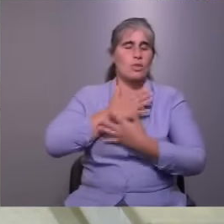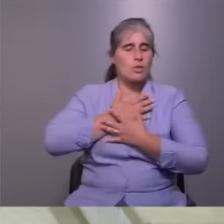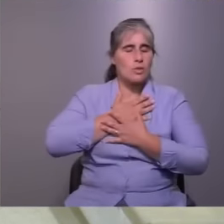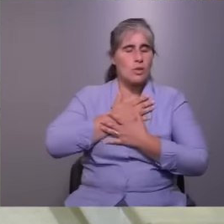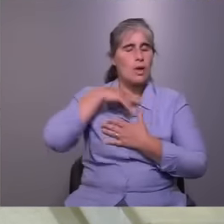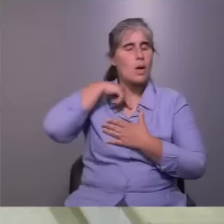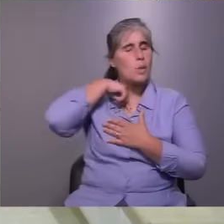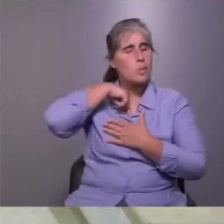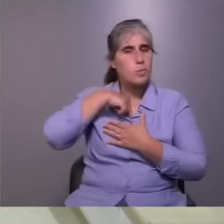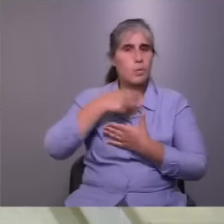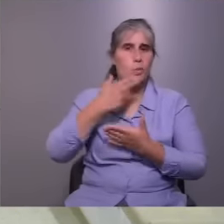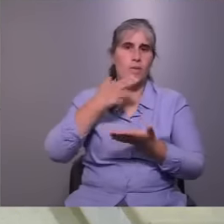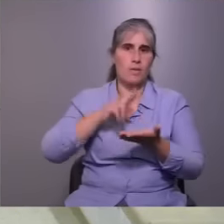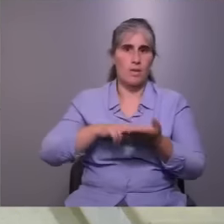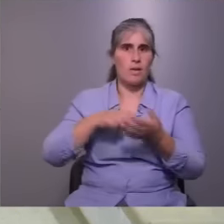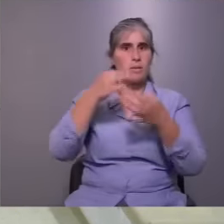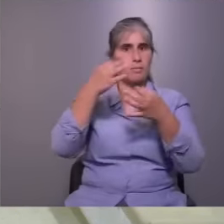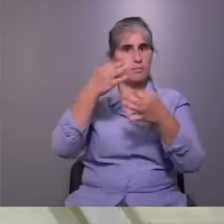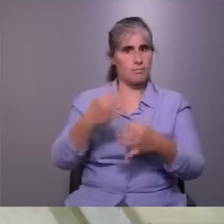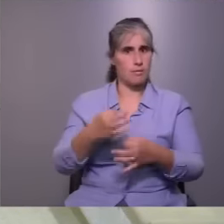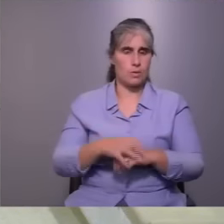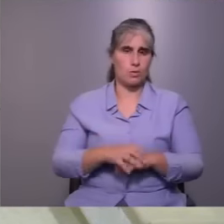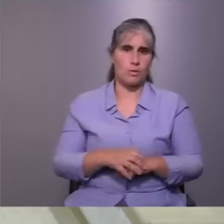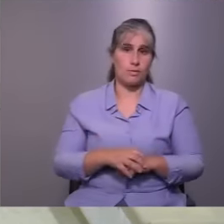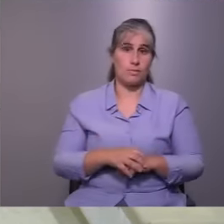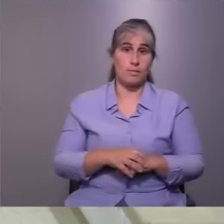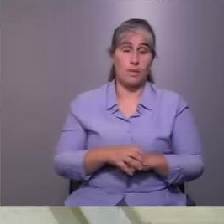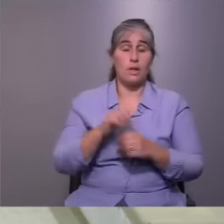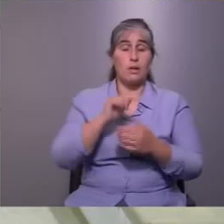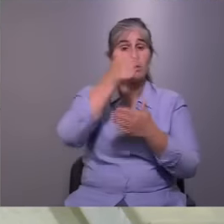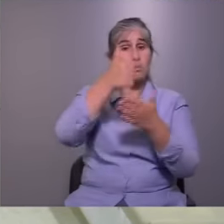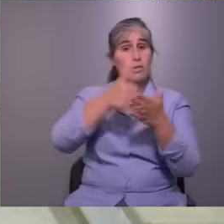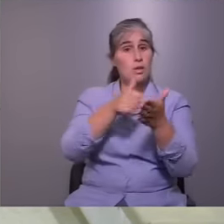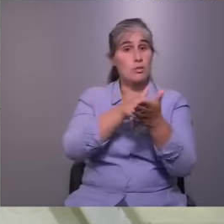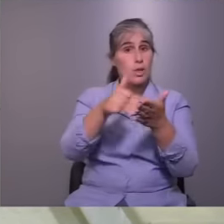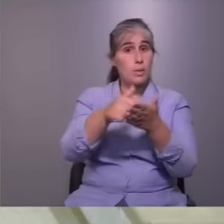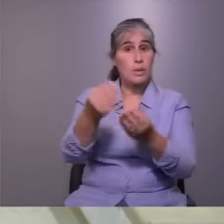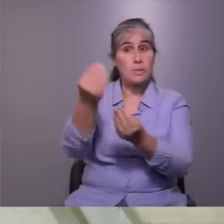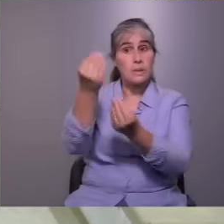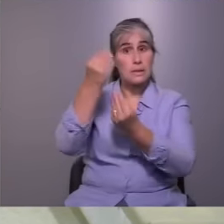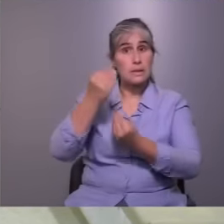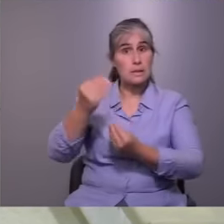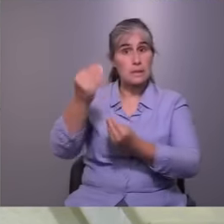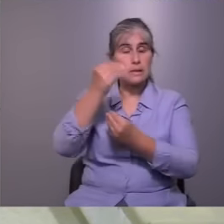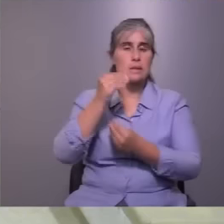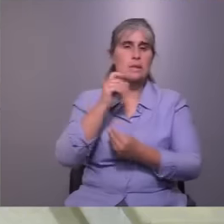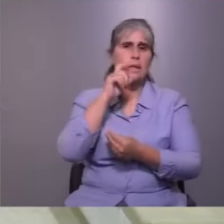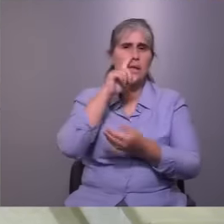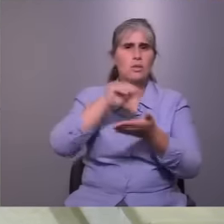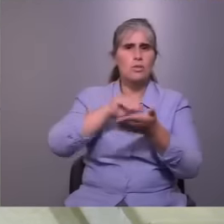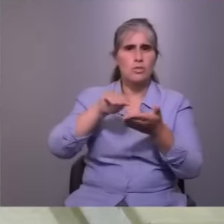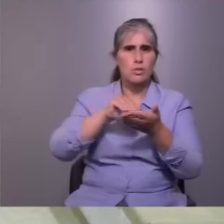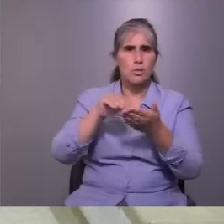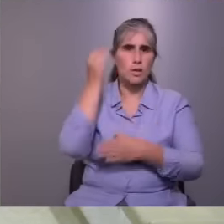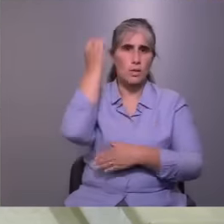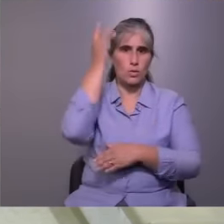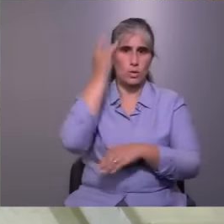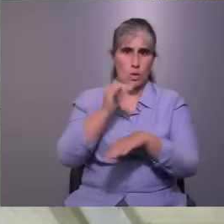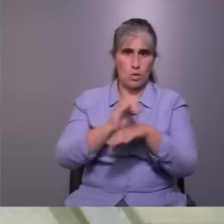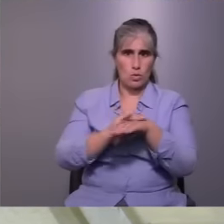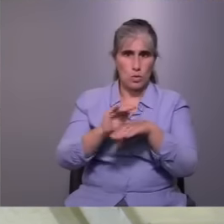Dominum. Irmãos e irmãs, seremos convidados a adorar o Senhor em espírito e em verdade, tal como nos